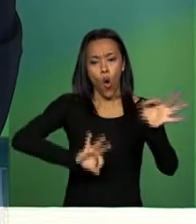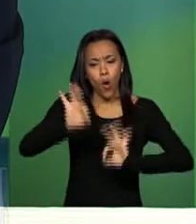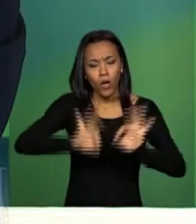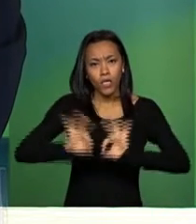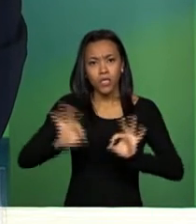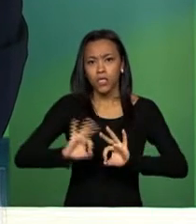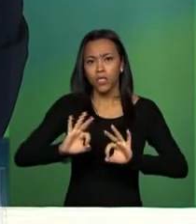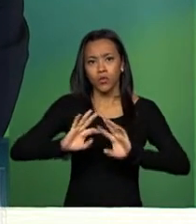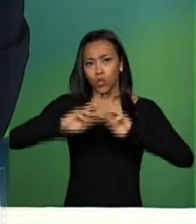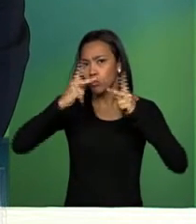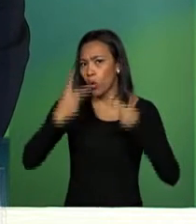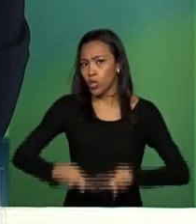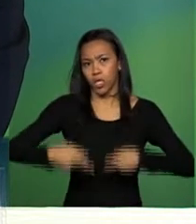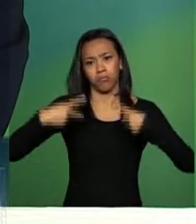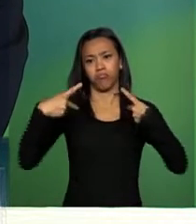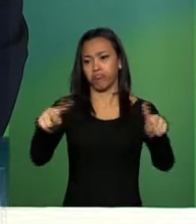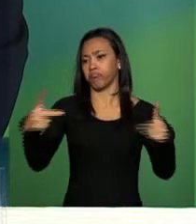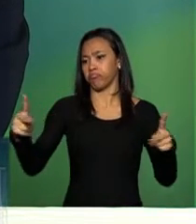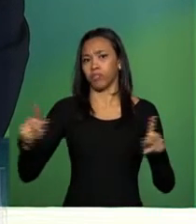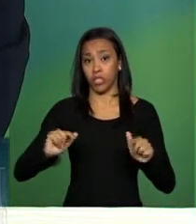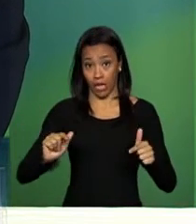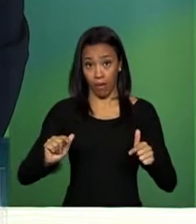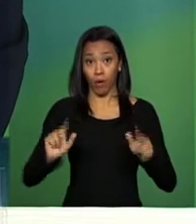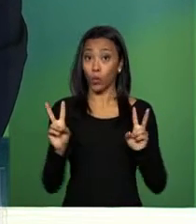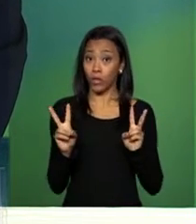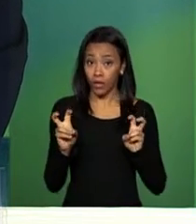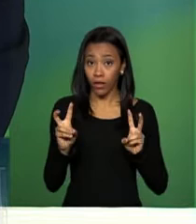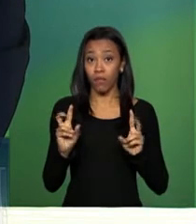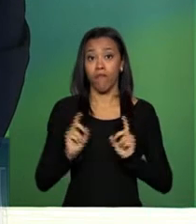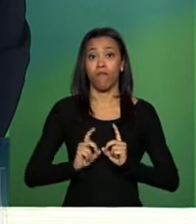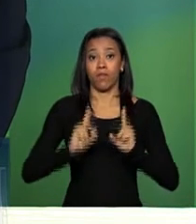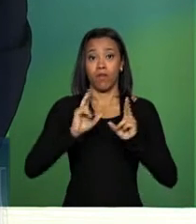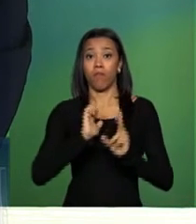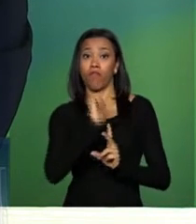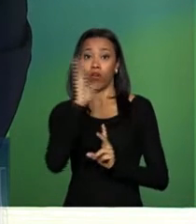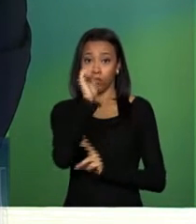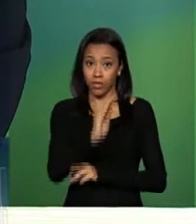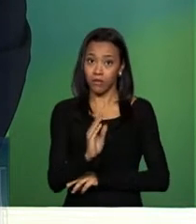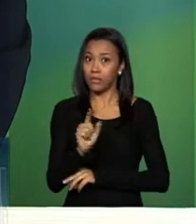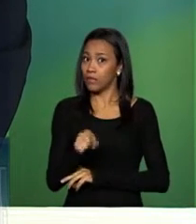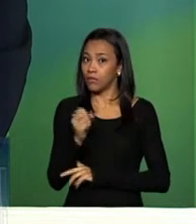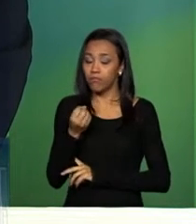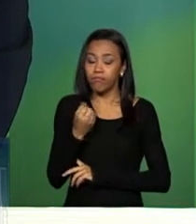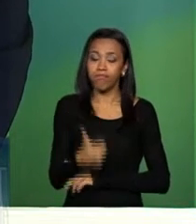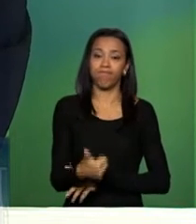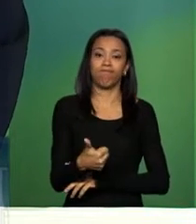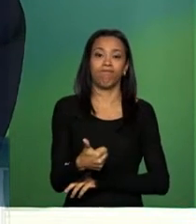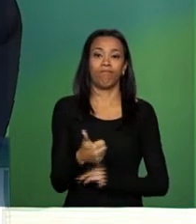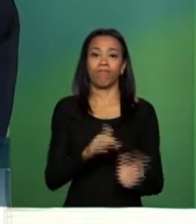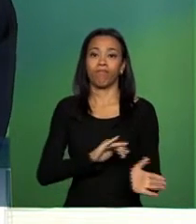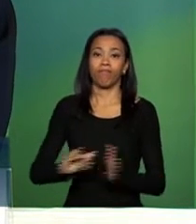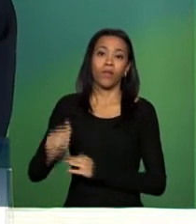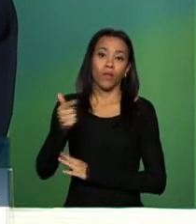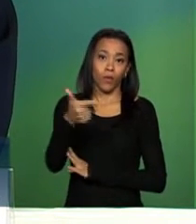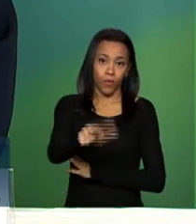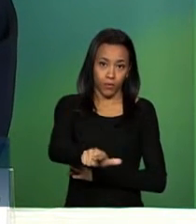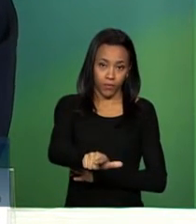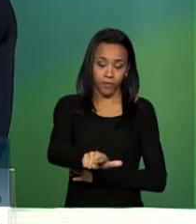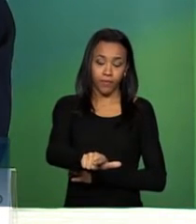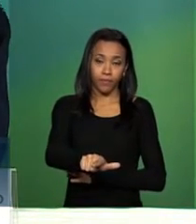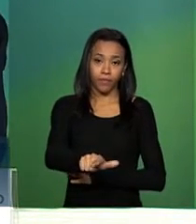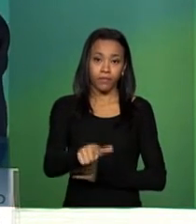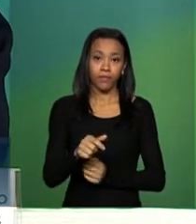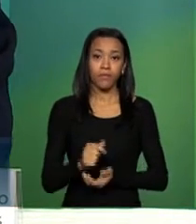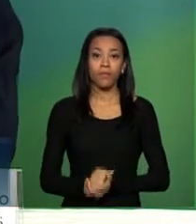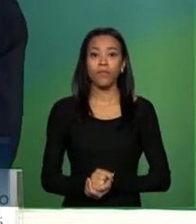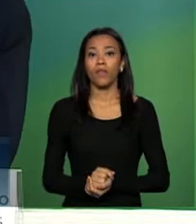adiante. Quanto ao Reintegra, a nossa posição é muito tranquila. Primeiro, a mensagem de que ele foi preservado, ou